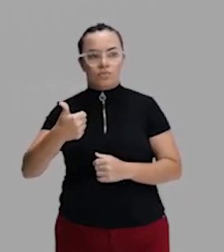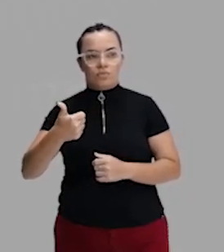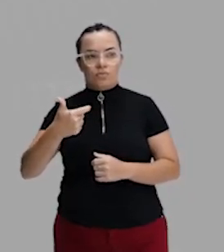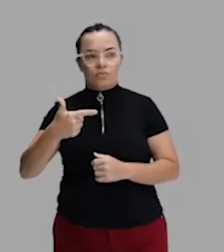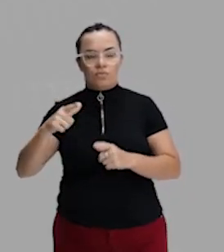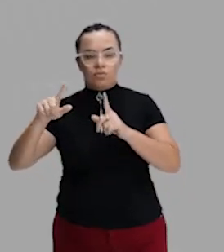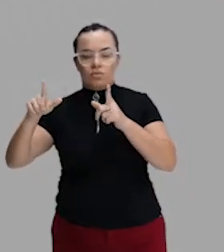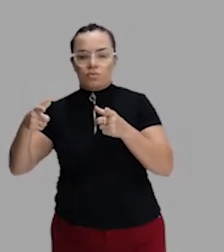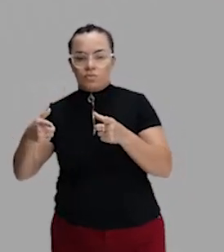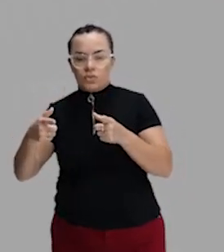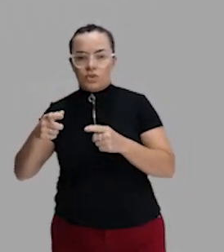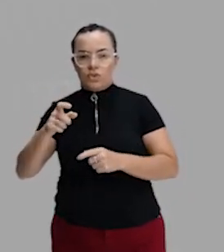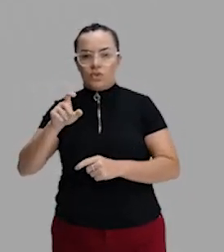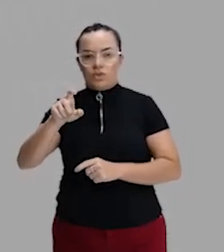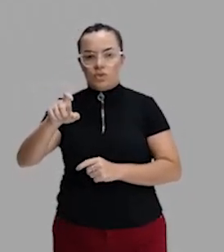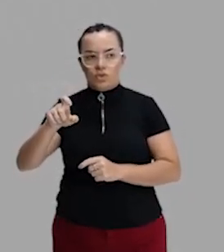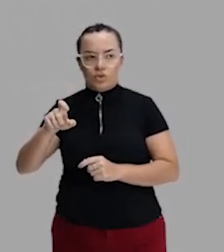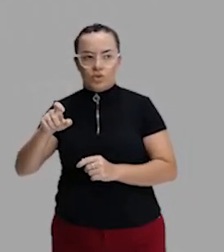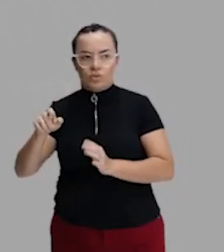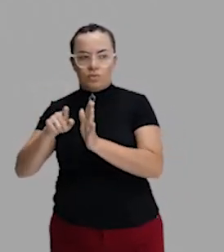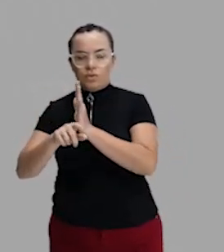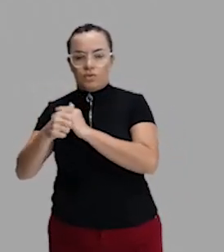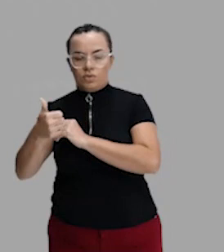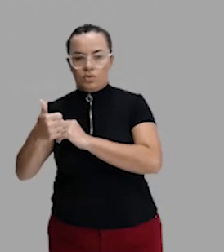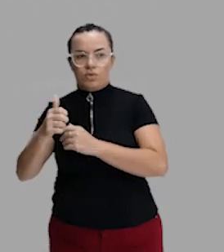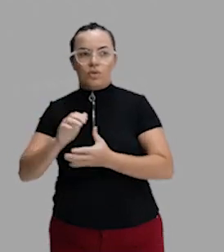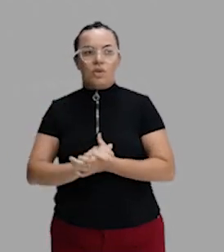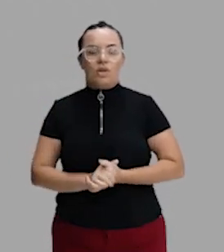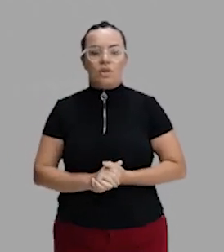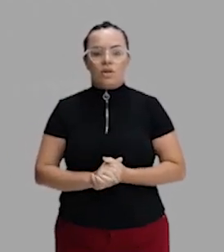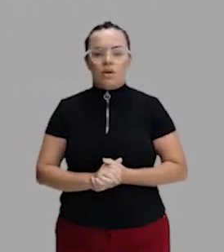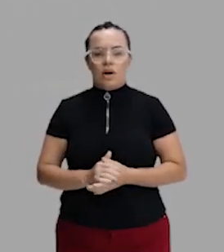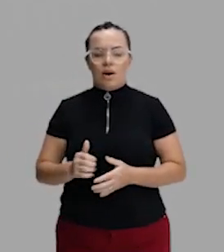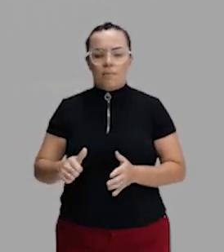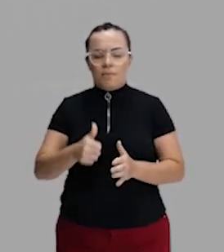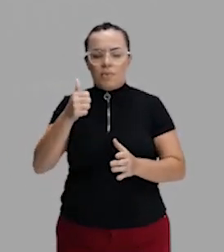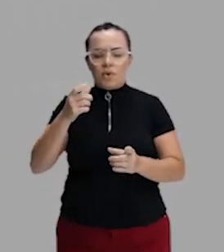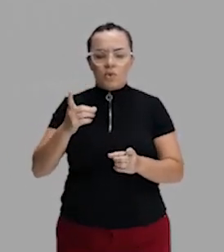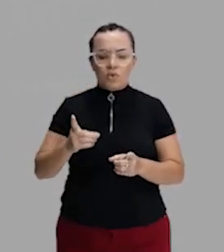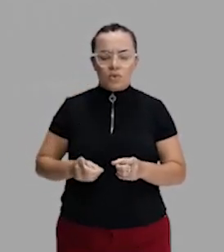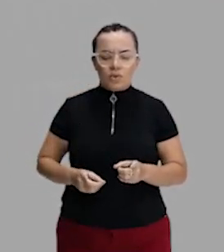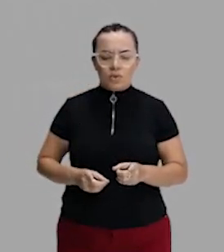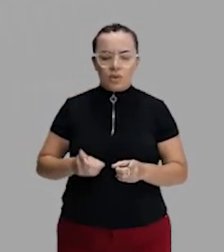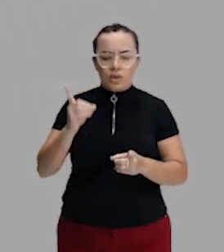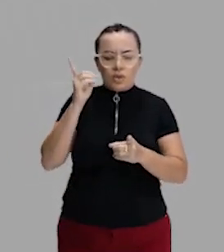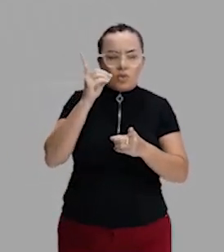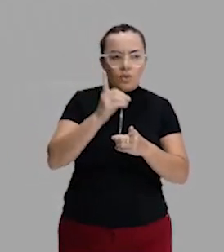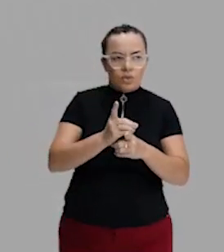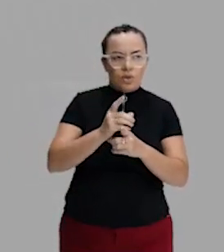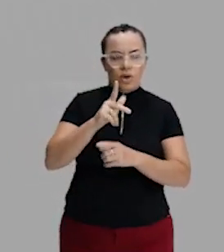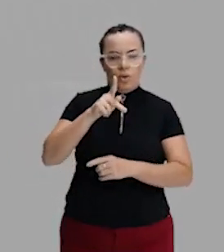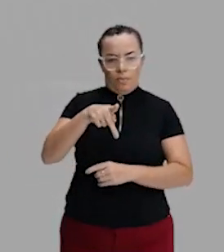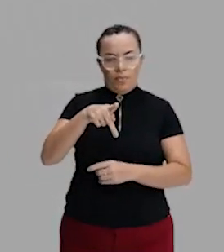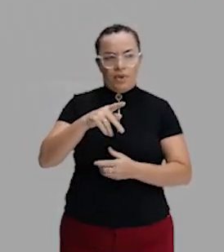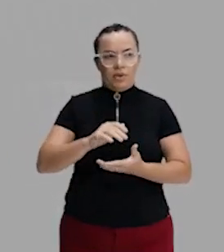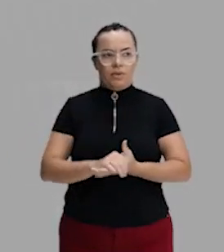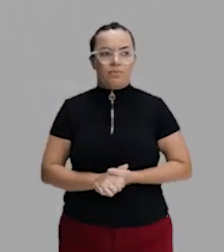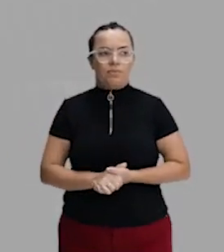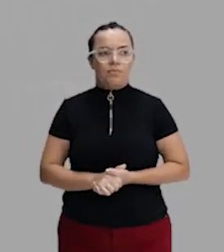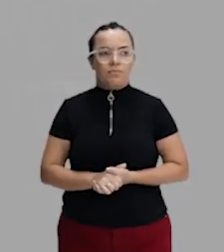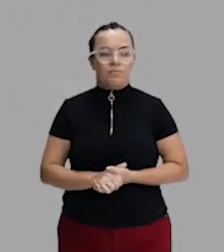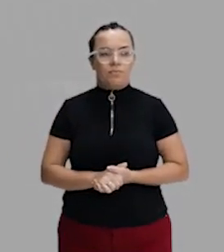ó, o parâmetro. Né? Quem está no lugar do 2p, a equação é assim, ó,